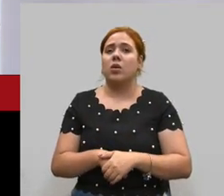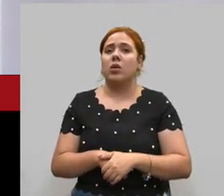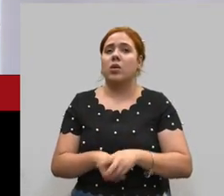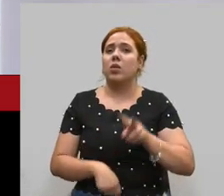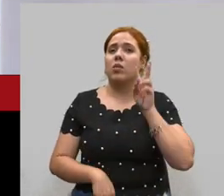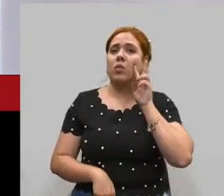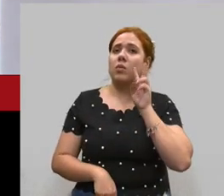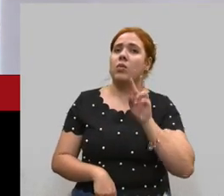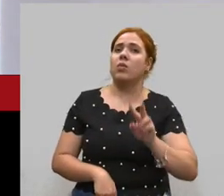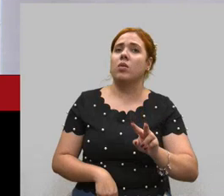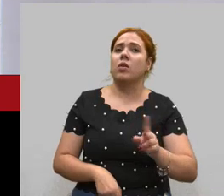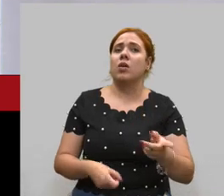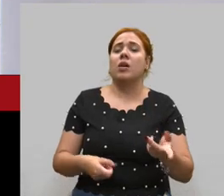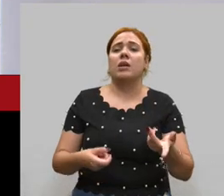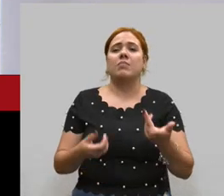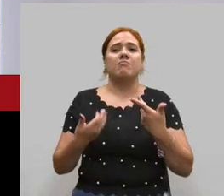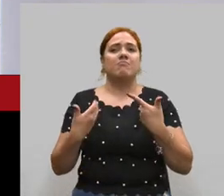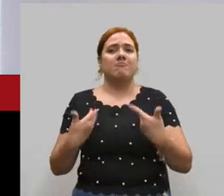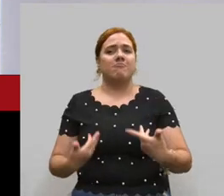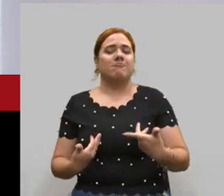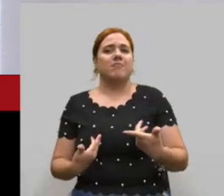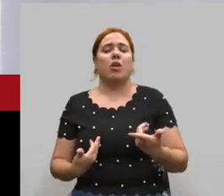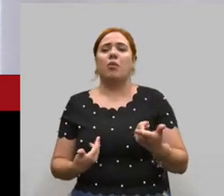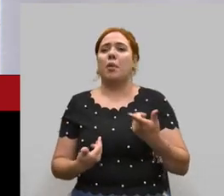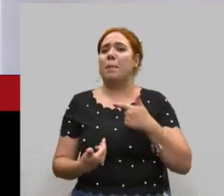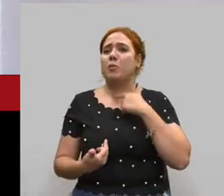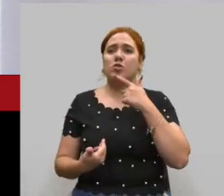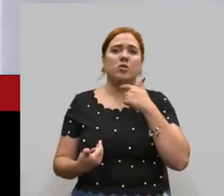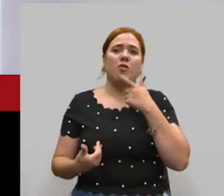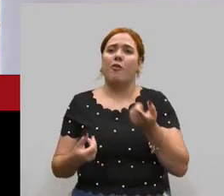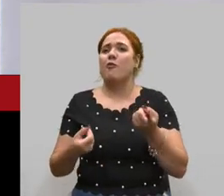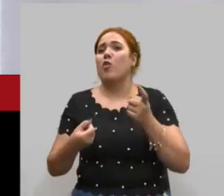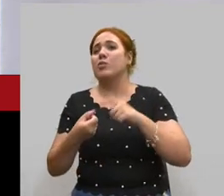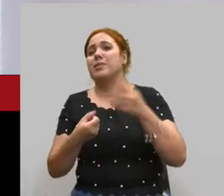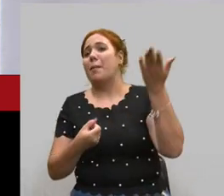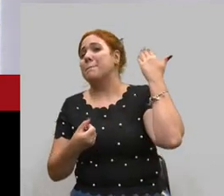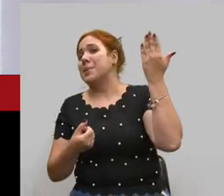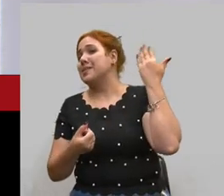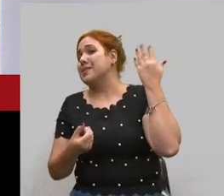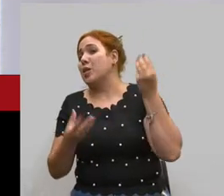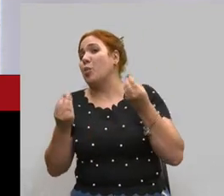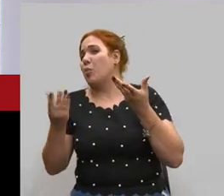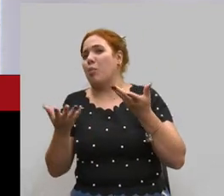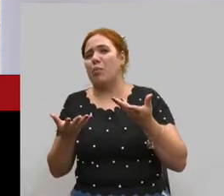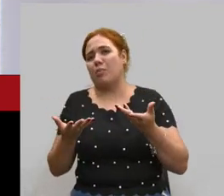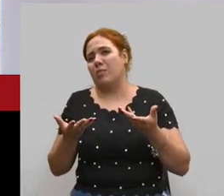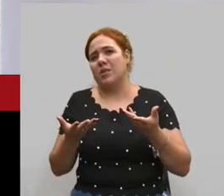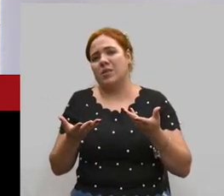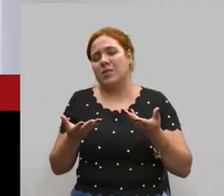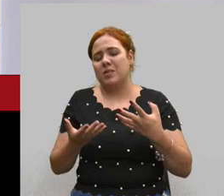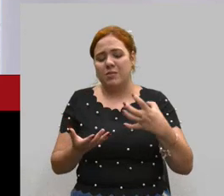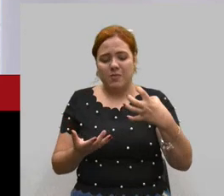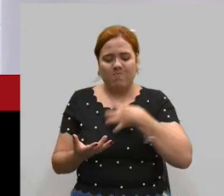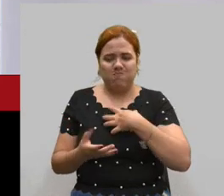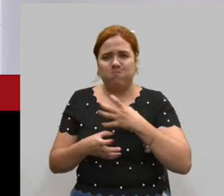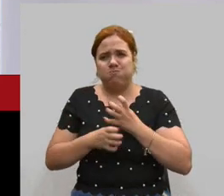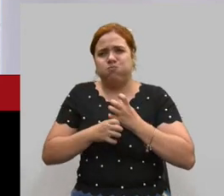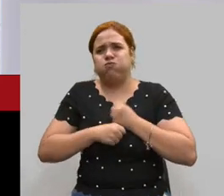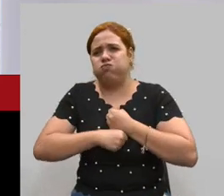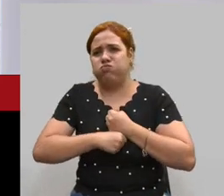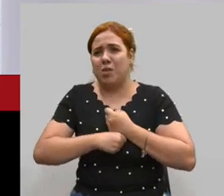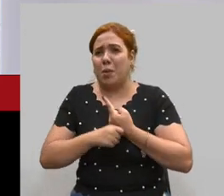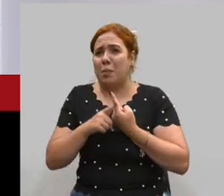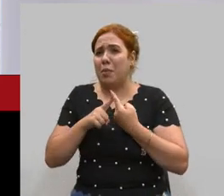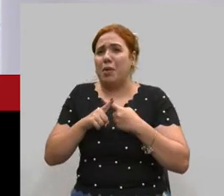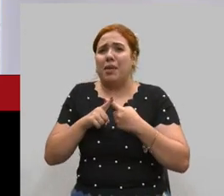prática que eu eu jamais Voltaria a ser o atleta de alta performance que eu era antes e aquele foi o momento mais difícil foi o mais próximo que